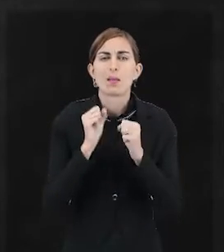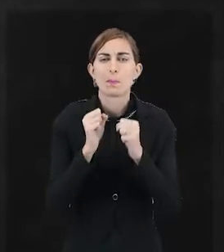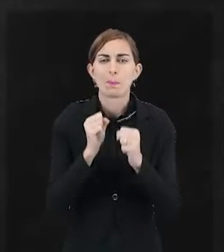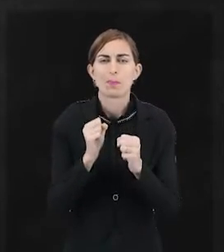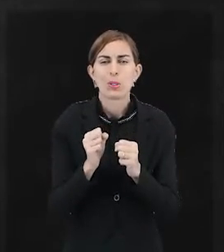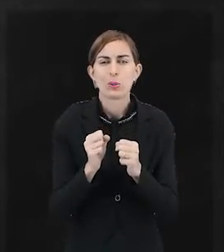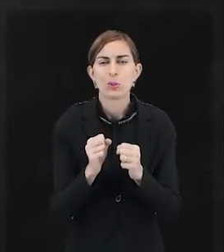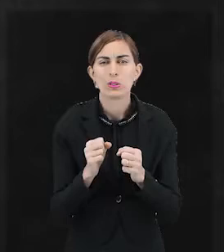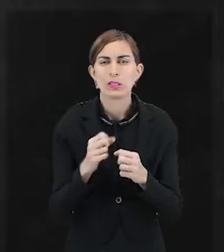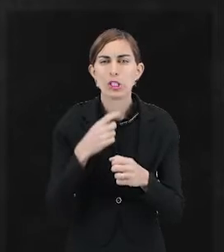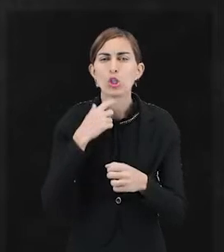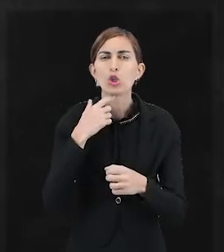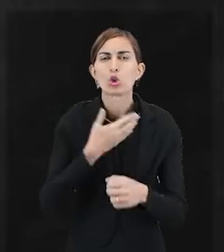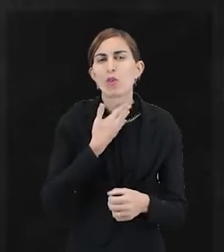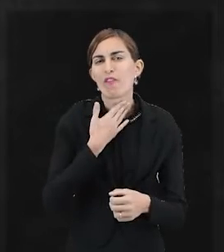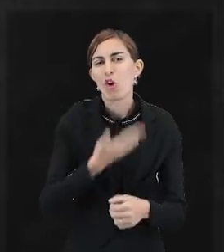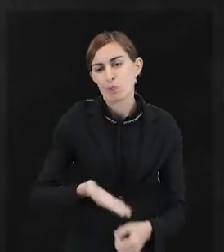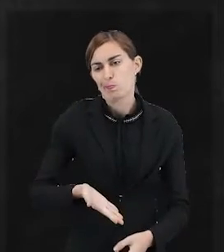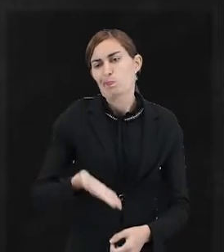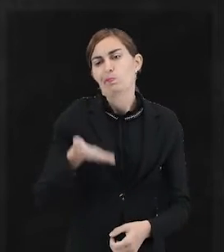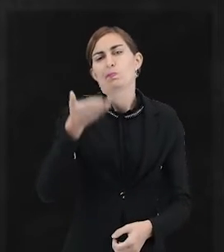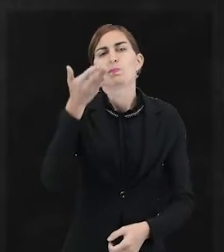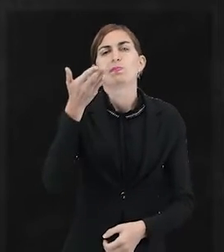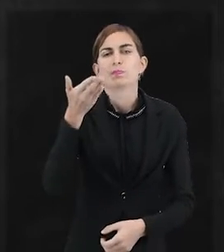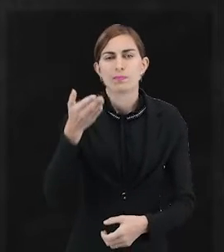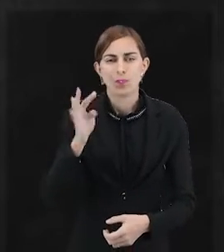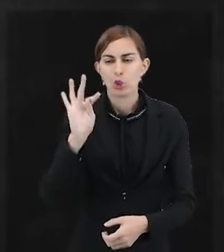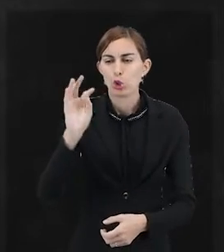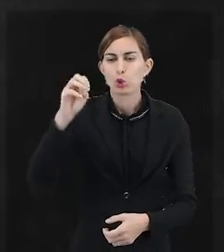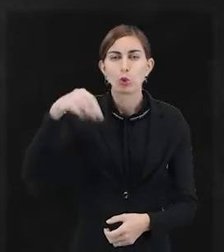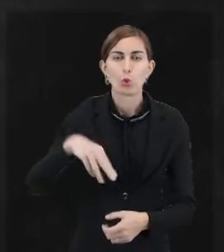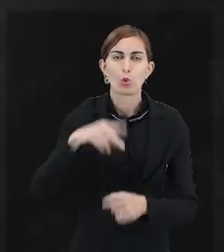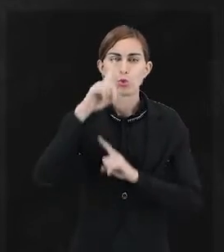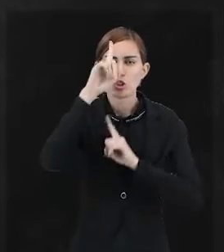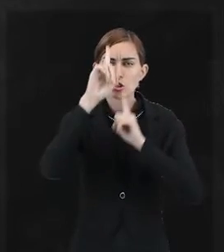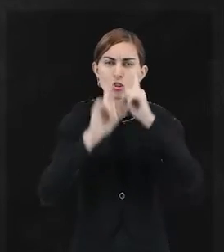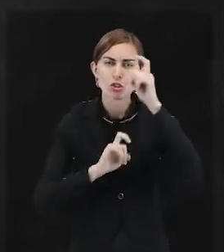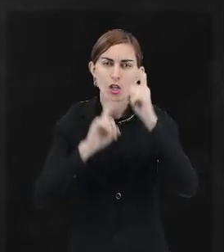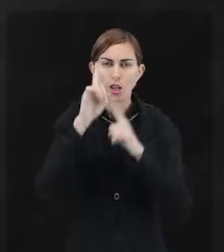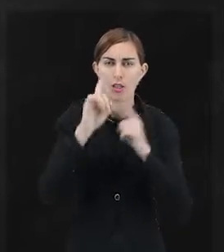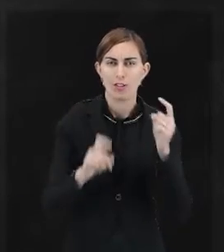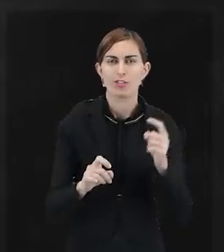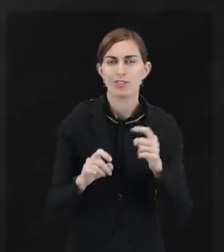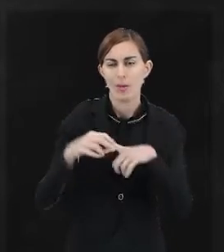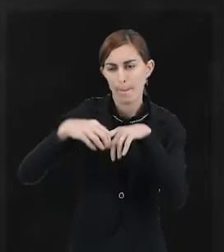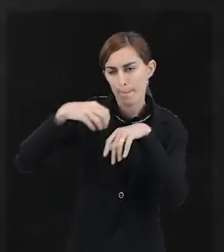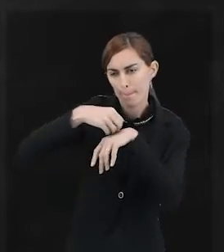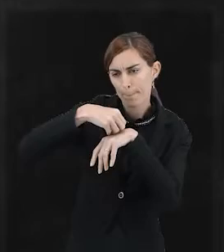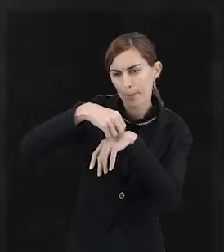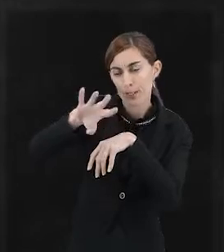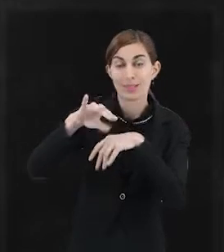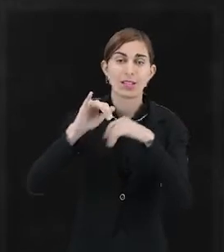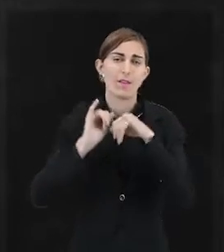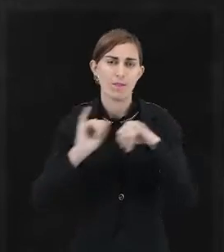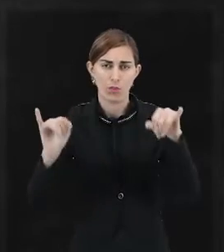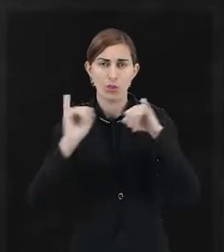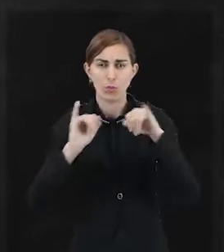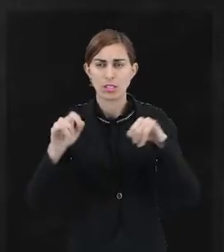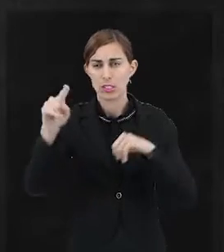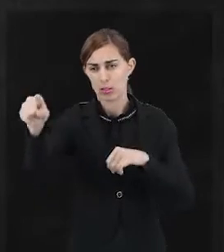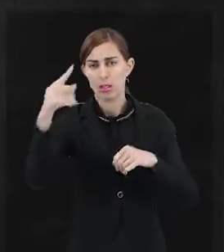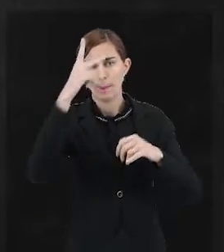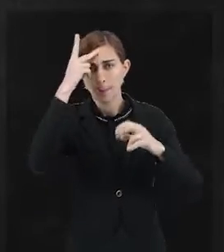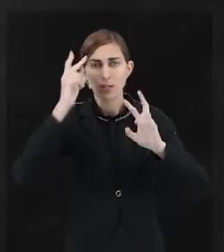pode interferir na tonalidade da voz, ela pode interferir nos gestos que a gente utiliza para passar aquela informação e isso